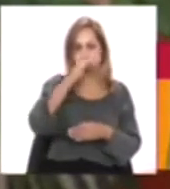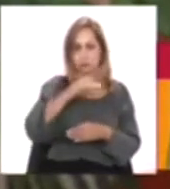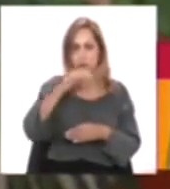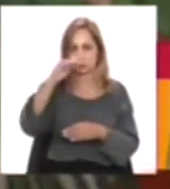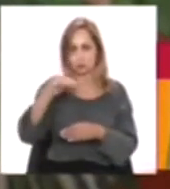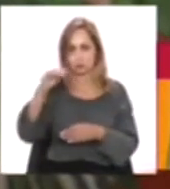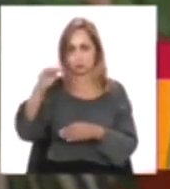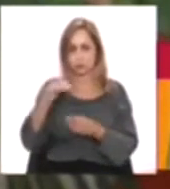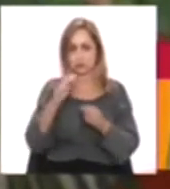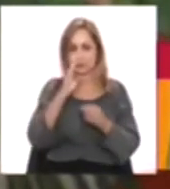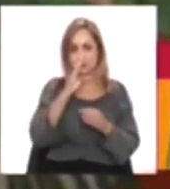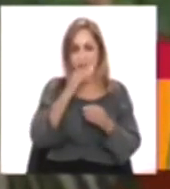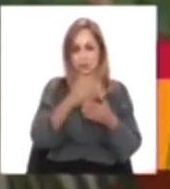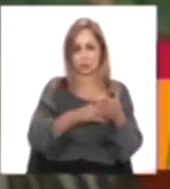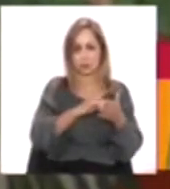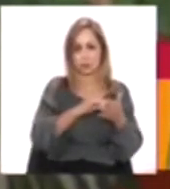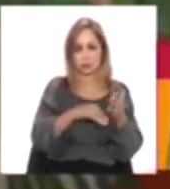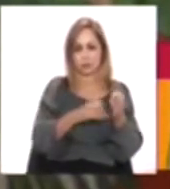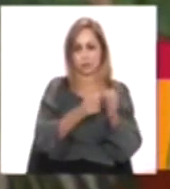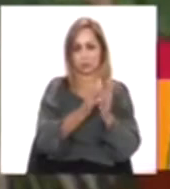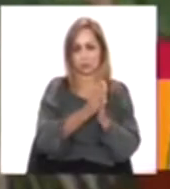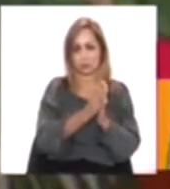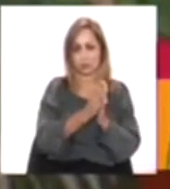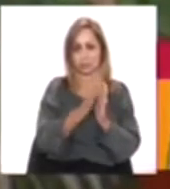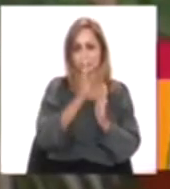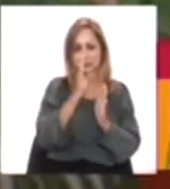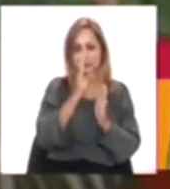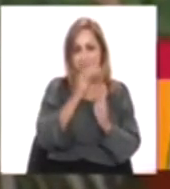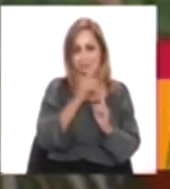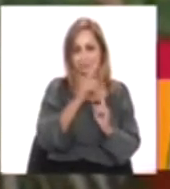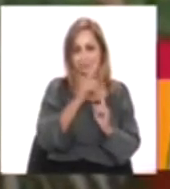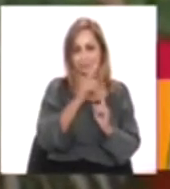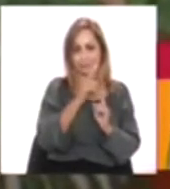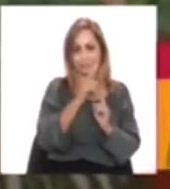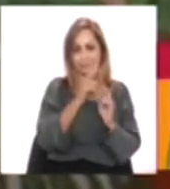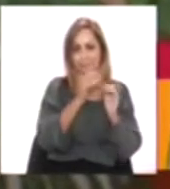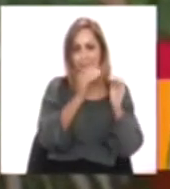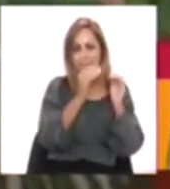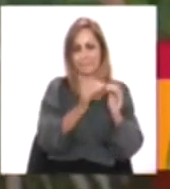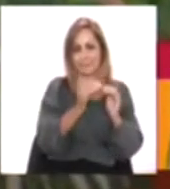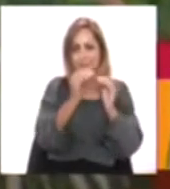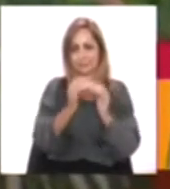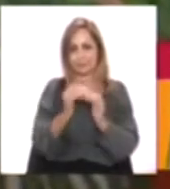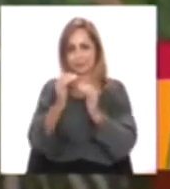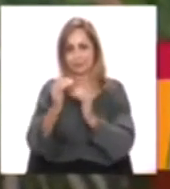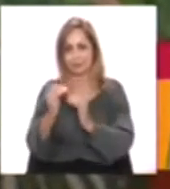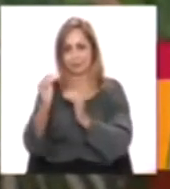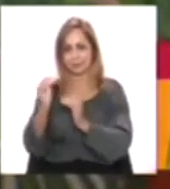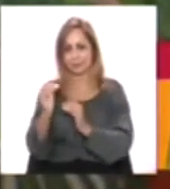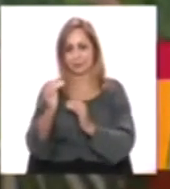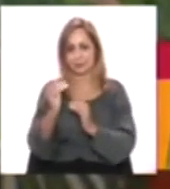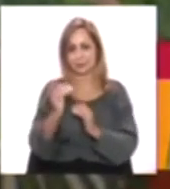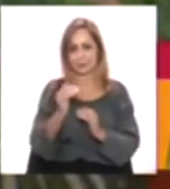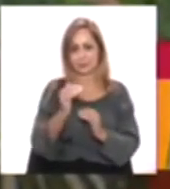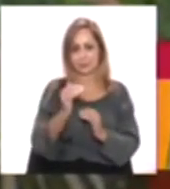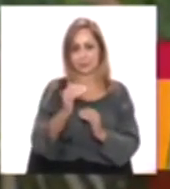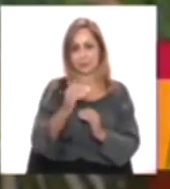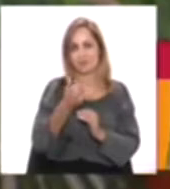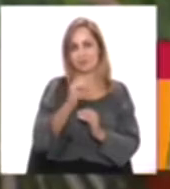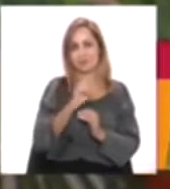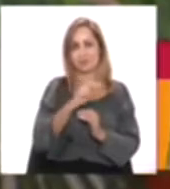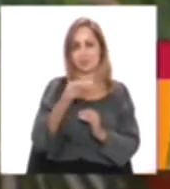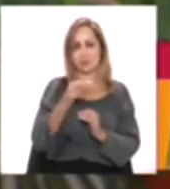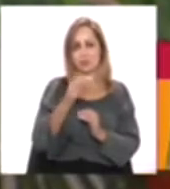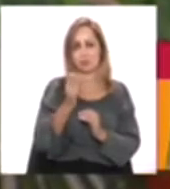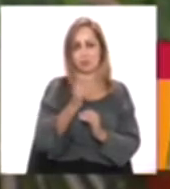todas as áreas, todos os contratos que nós temos na nossa vida, se nós tirarmos, conseguirmos reduzir em cada contrato 20 € por mês, estamos a falar